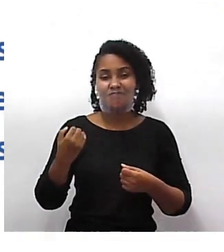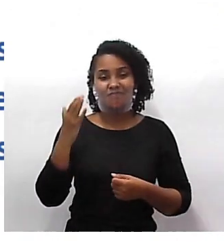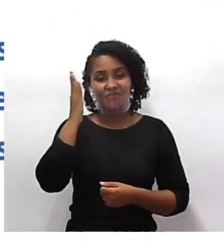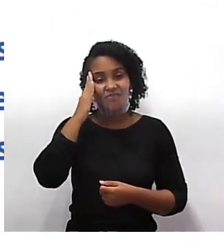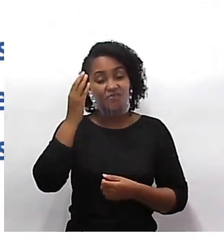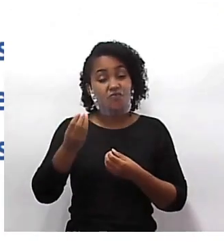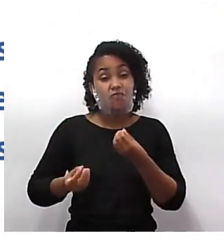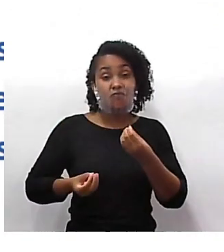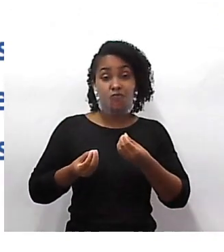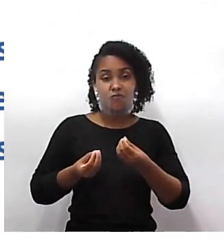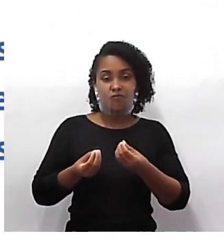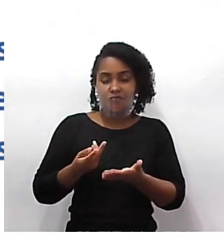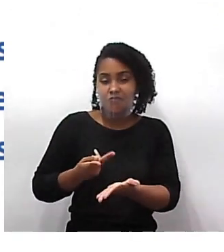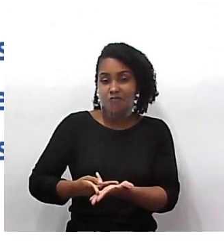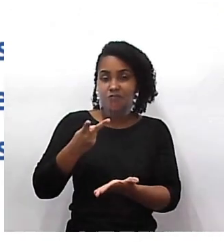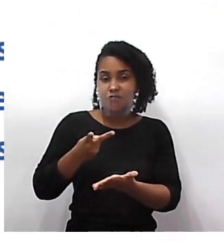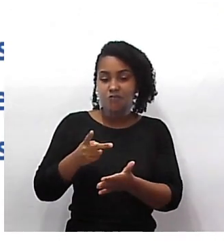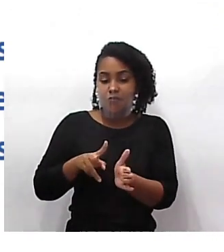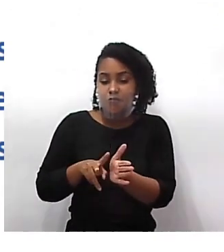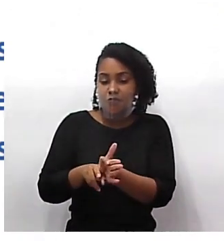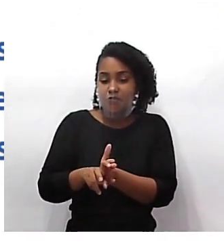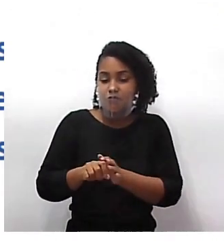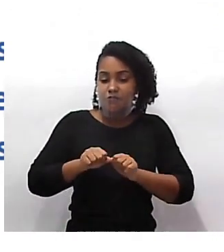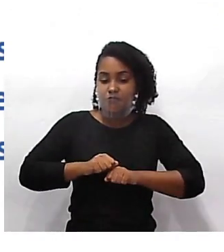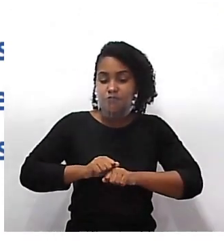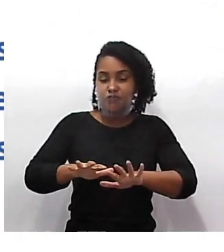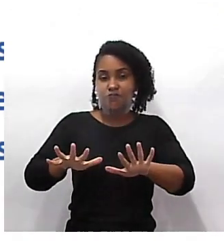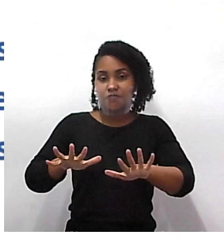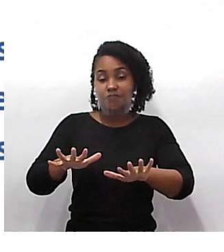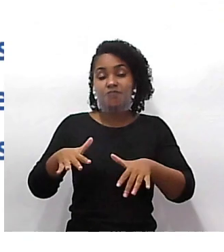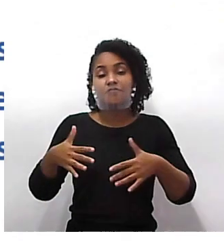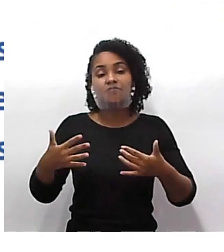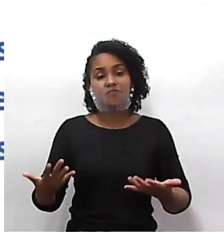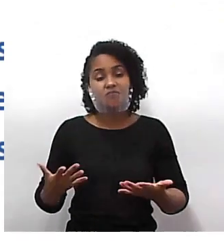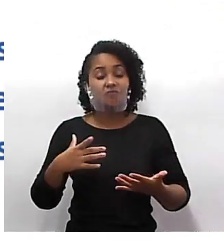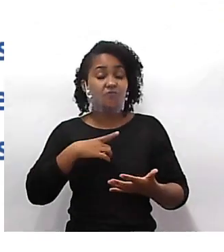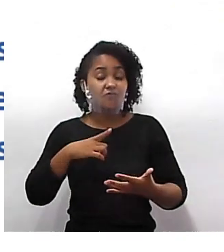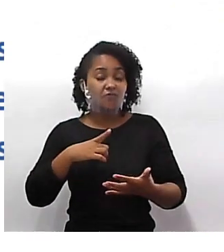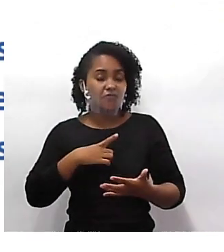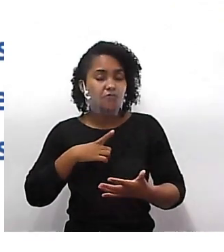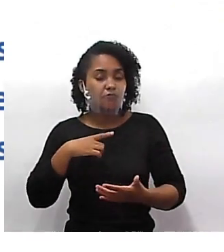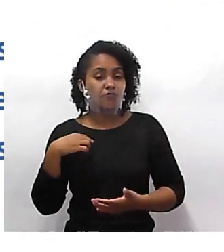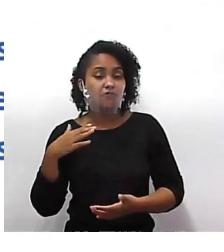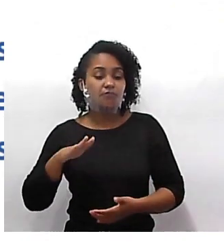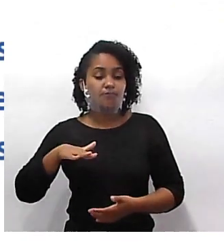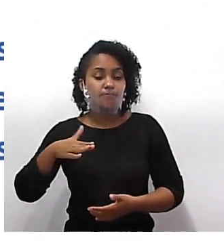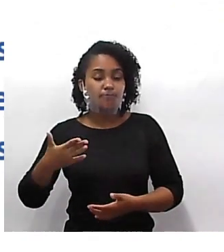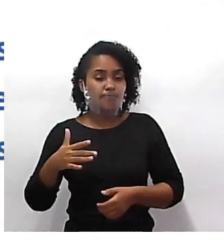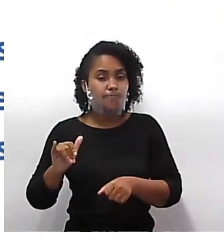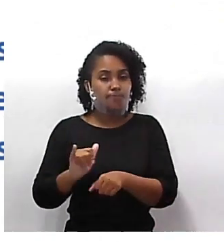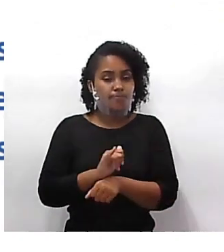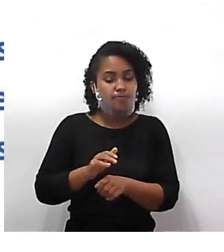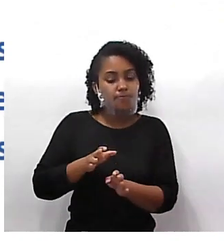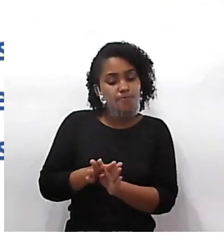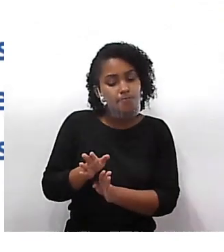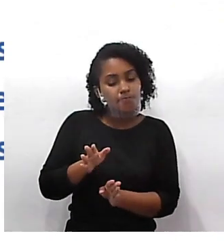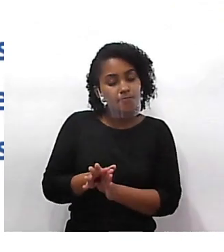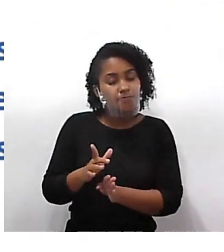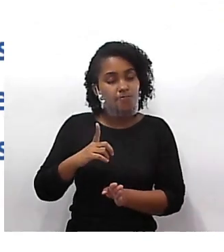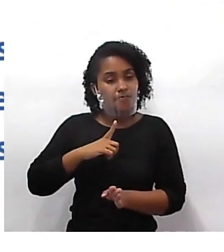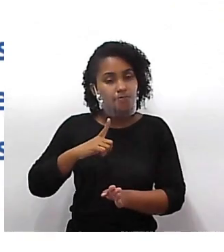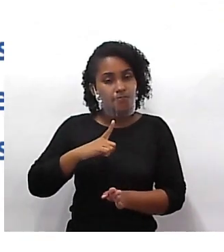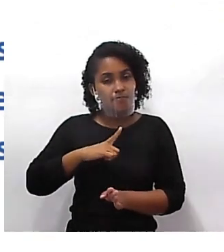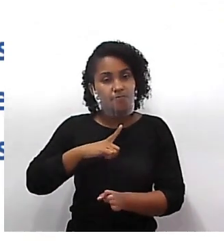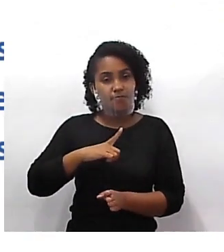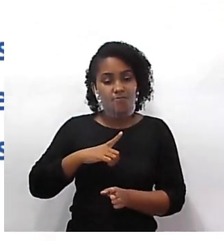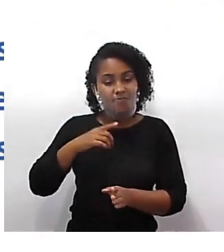de transmissão, como é que esse vírus é transmitido. Então, através disso, a gente vai adotar medidas para